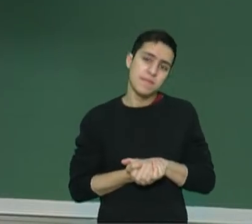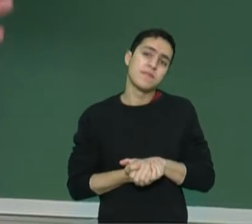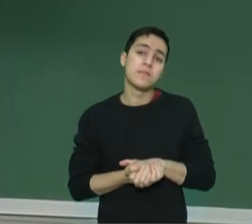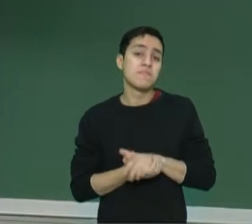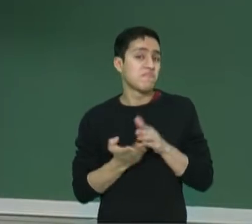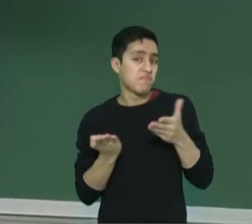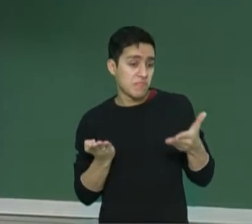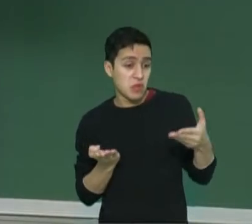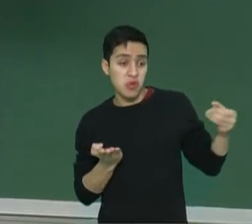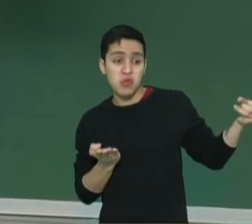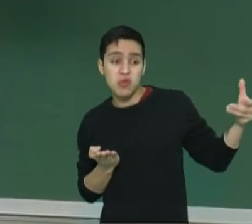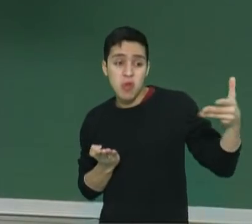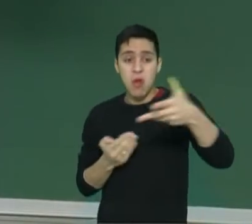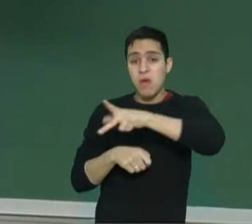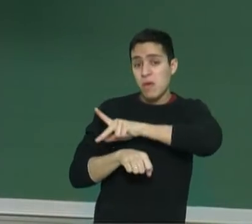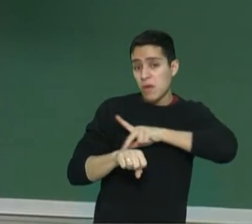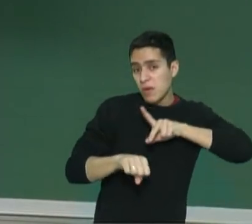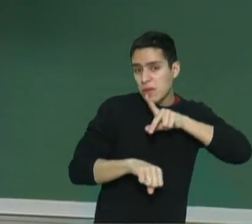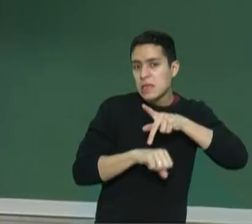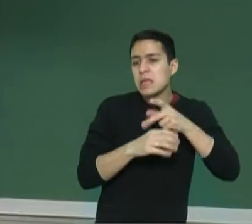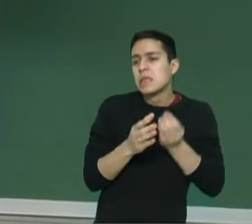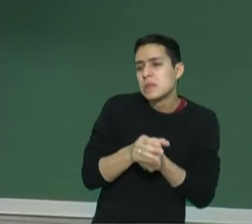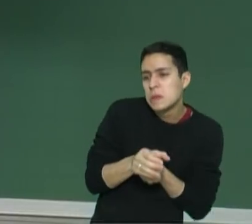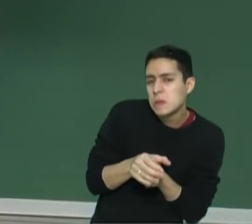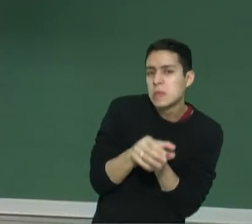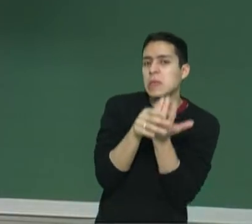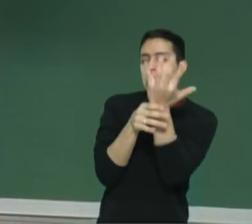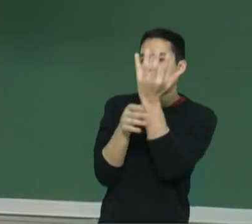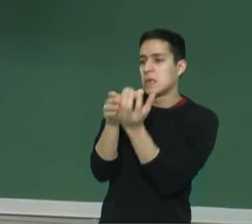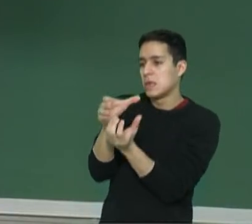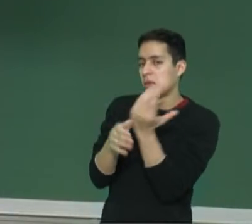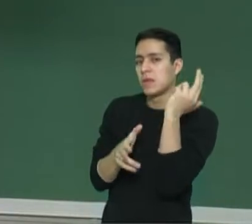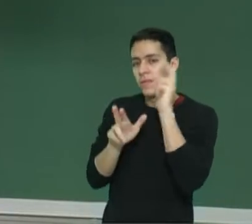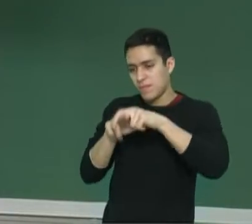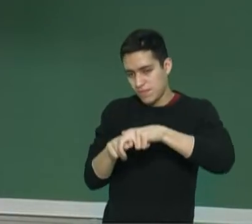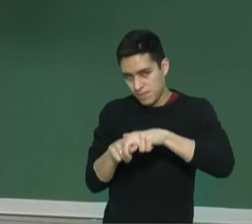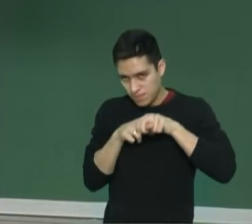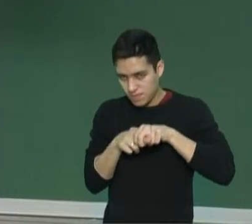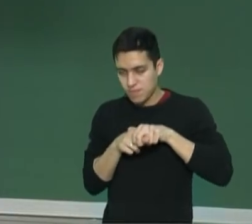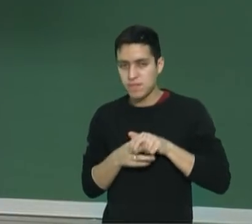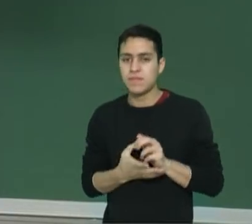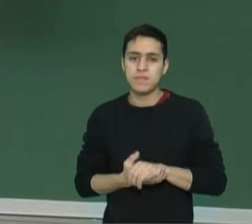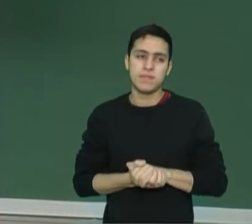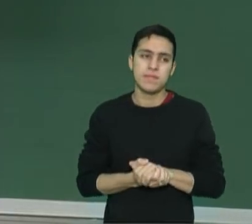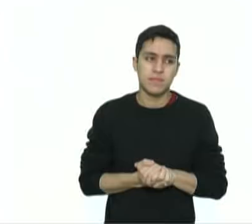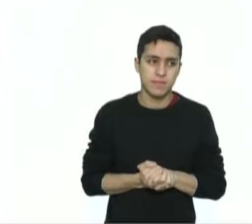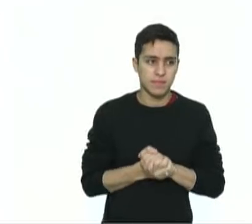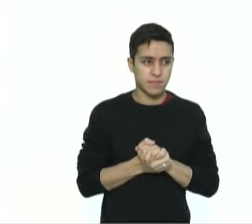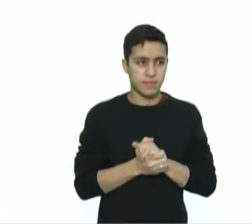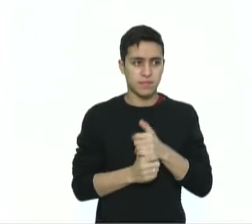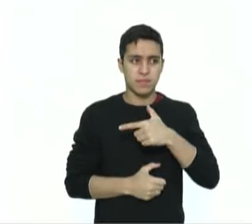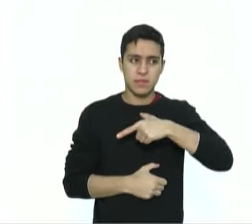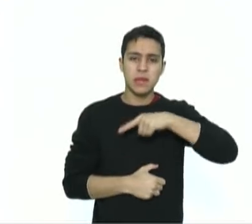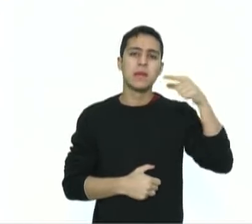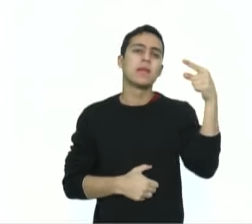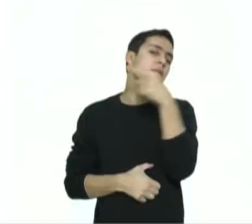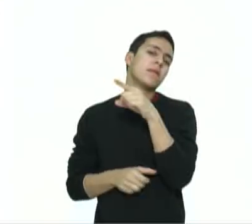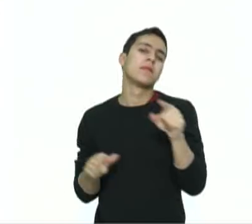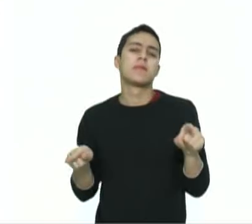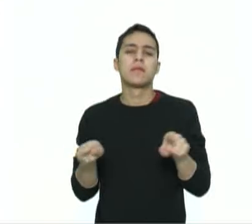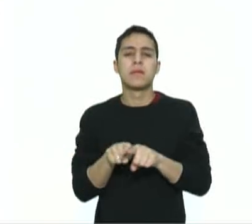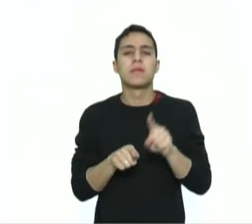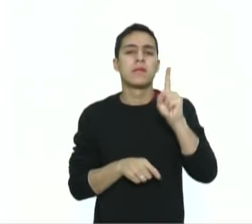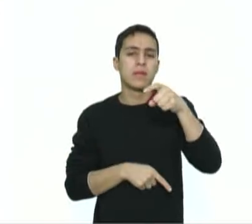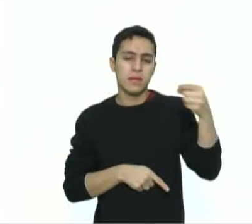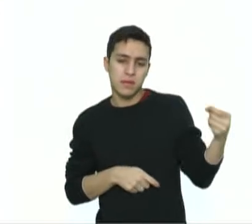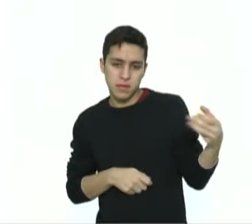e novas nações vão surgindo dentro desse potencial imperial. E aí nós vamos ter também um